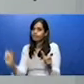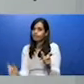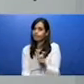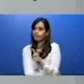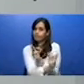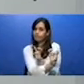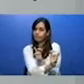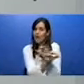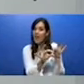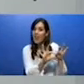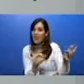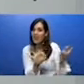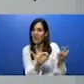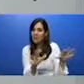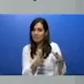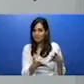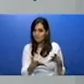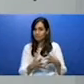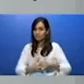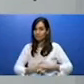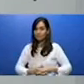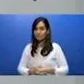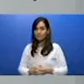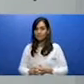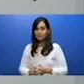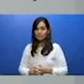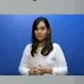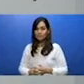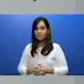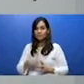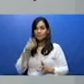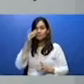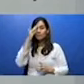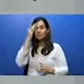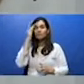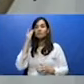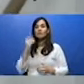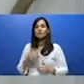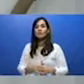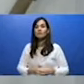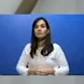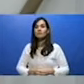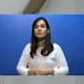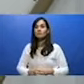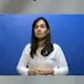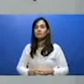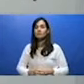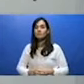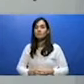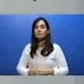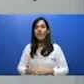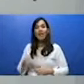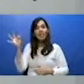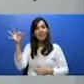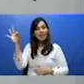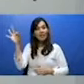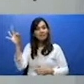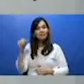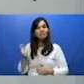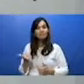para outra, como a professora fez aqui, tá? Com ser. Aí sim pode colocar o tracinho.